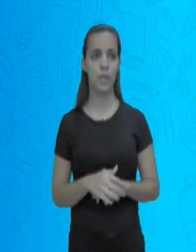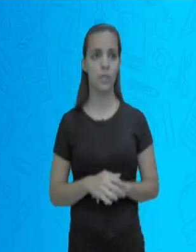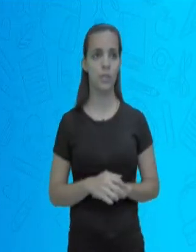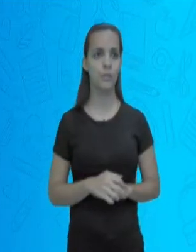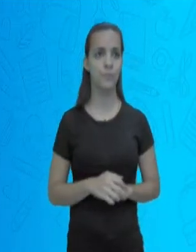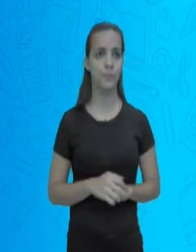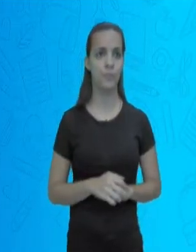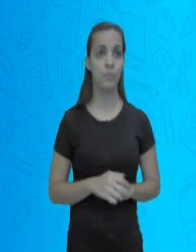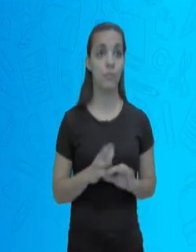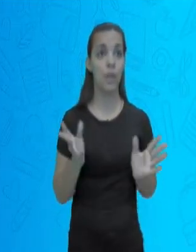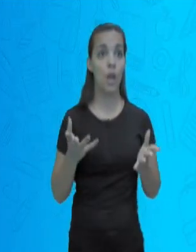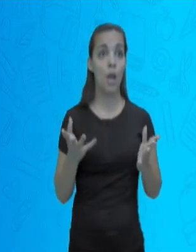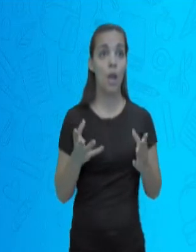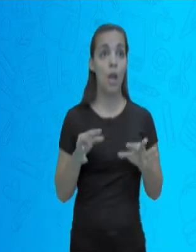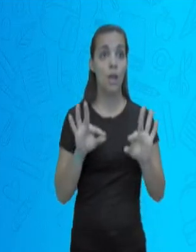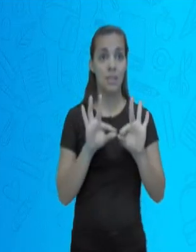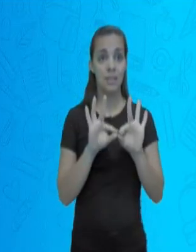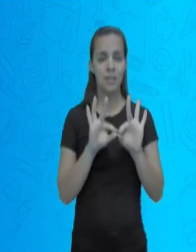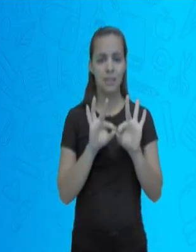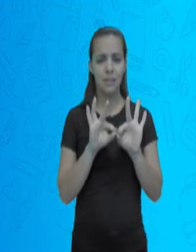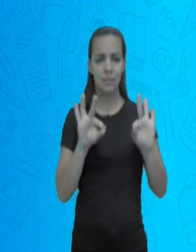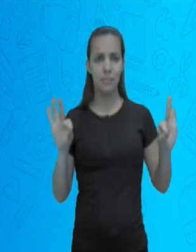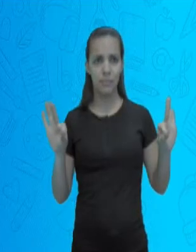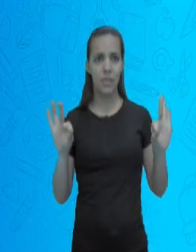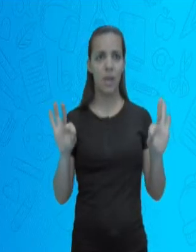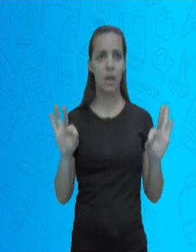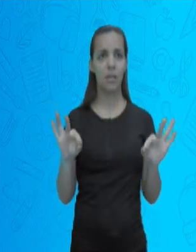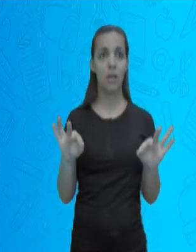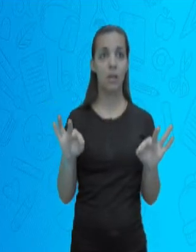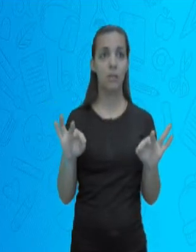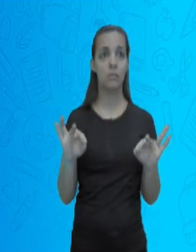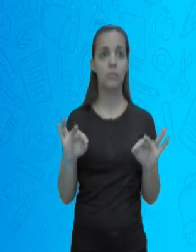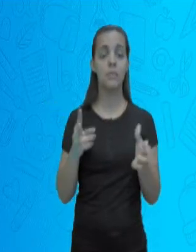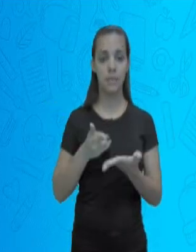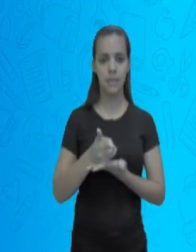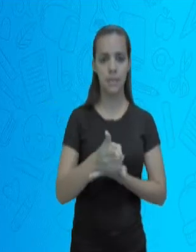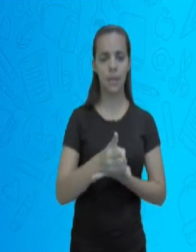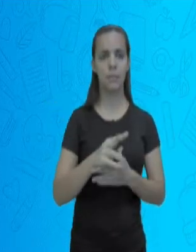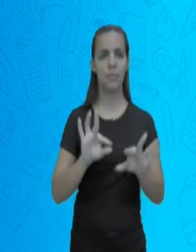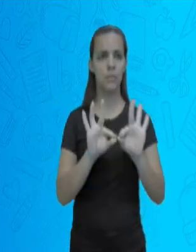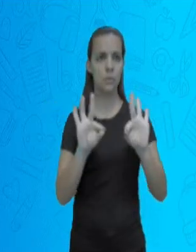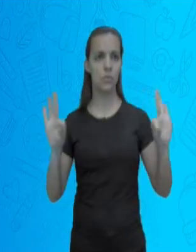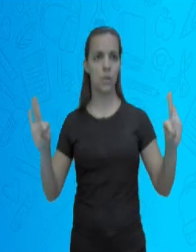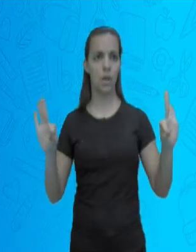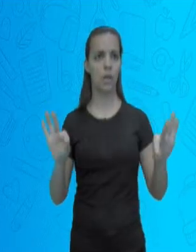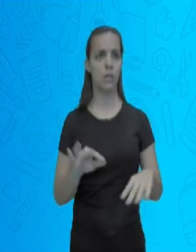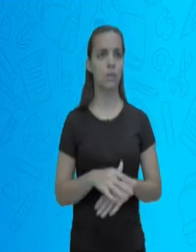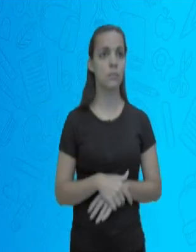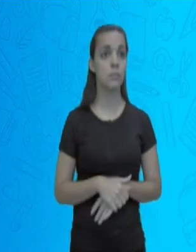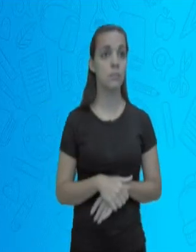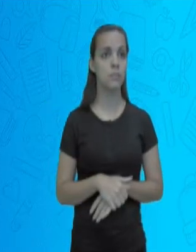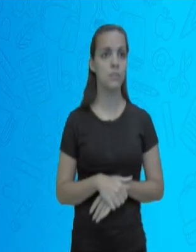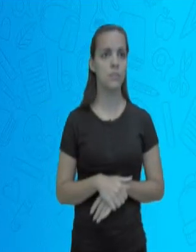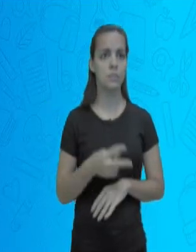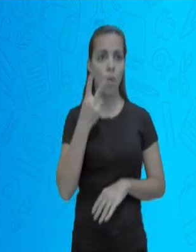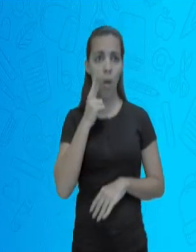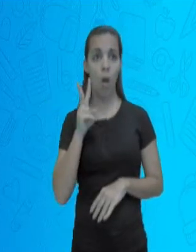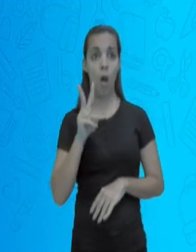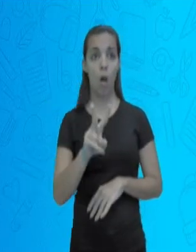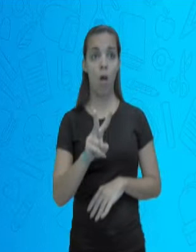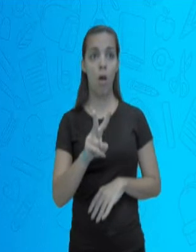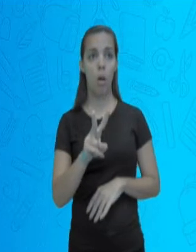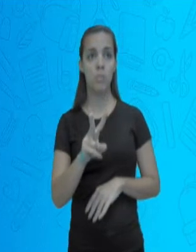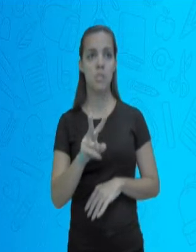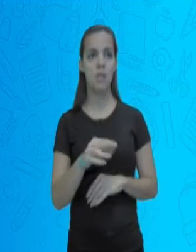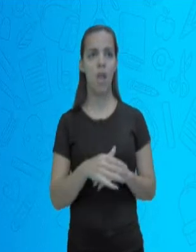Semirreta e segmento de reta. Observe a reta a seguir e alguns de seus pontos. Então, nós temos a reta